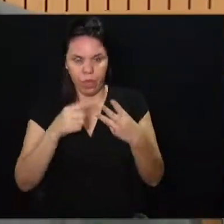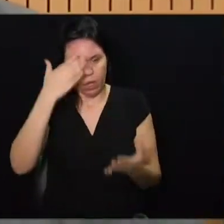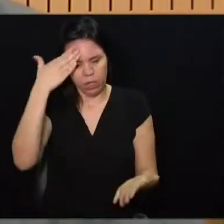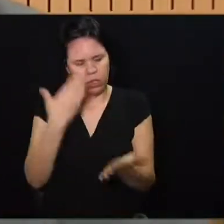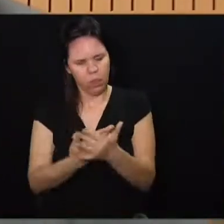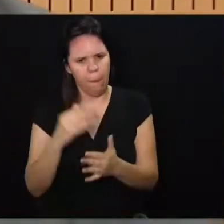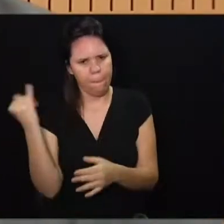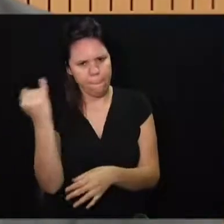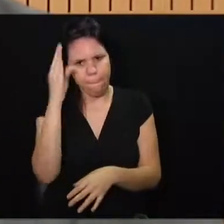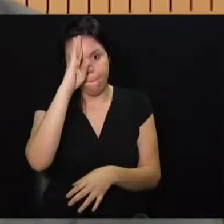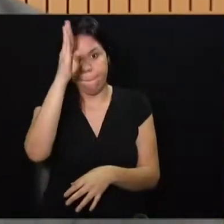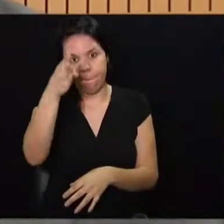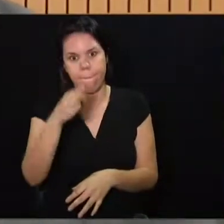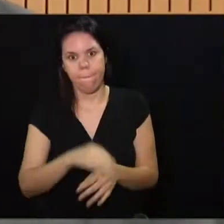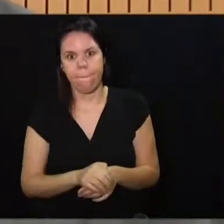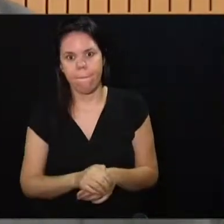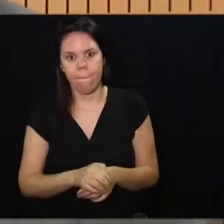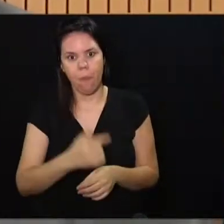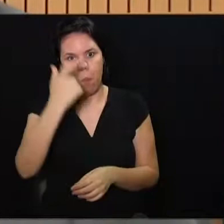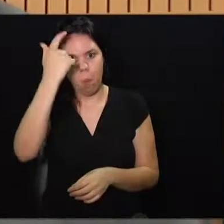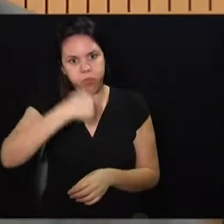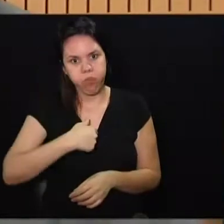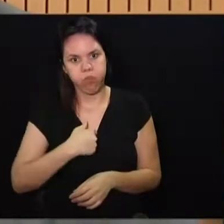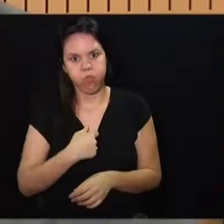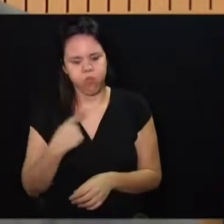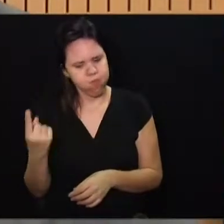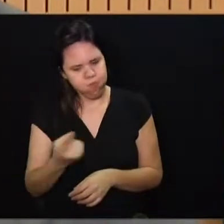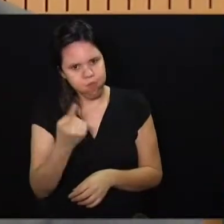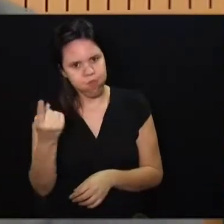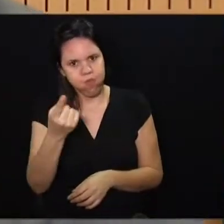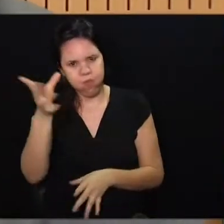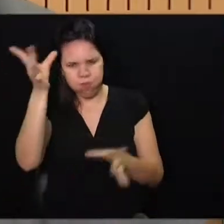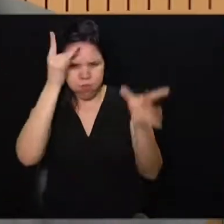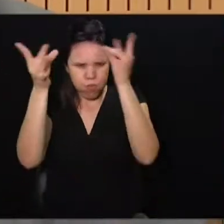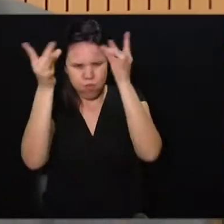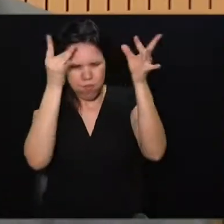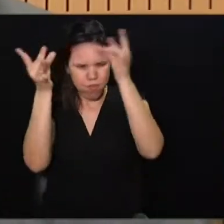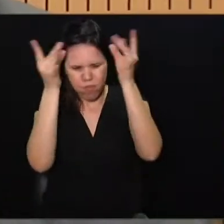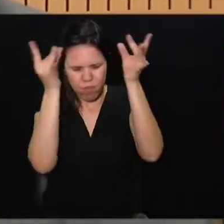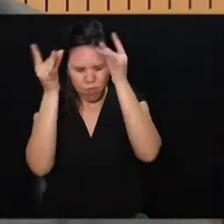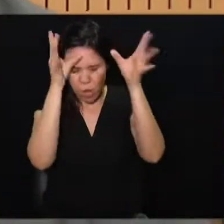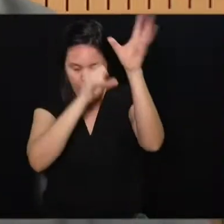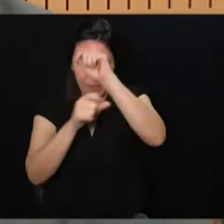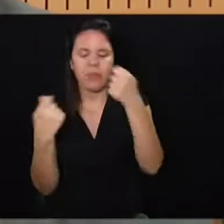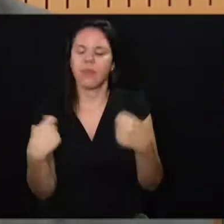mais importantes, que é seja um eterno aprendiz. Então muitas vezes nós